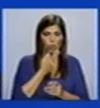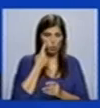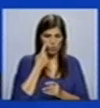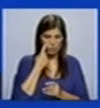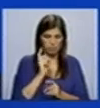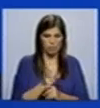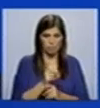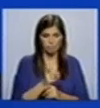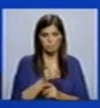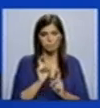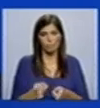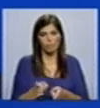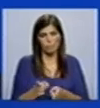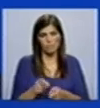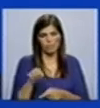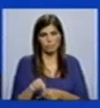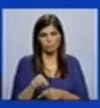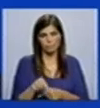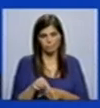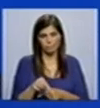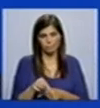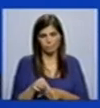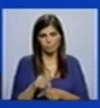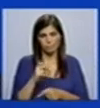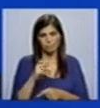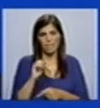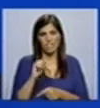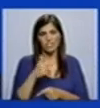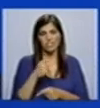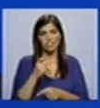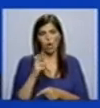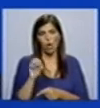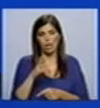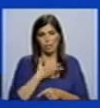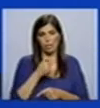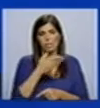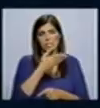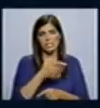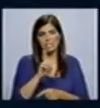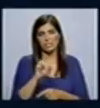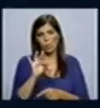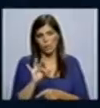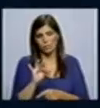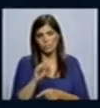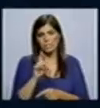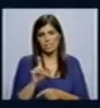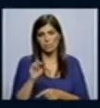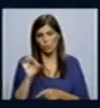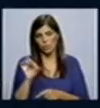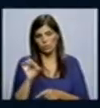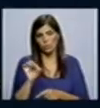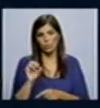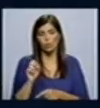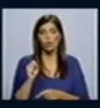vamos começar precisamente com este asteroide, de seu nome 6478 Gold. Olha, ele foi descoberto